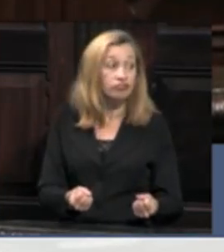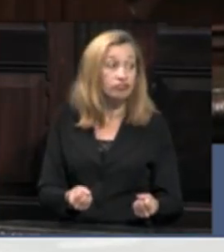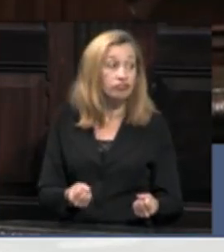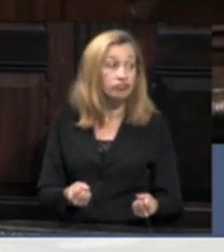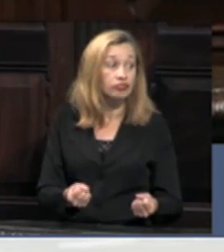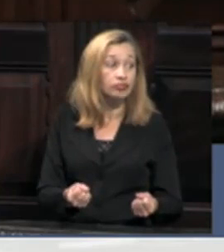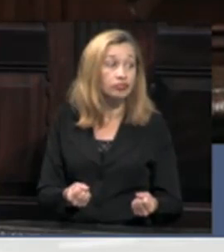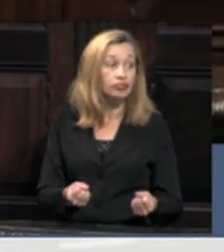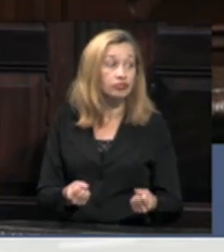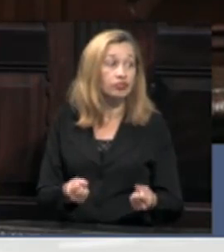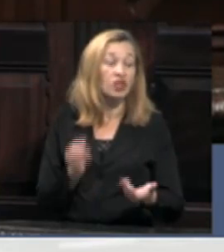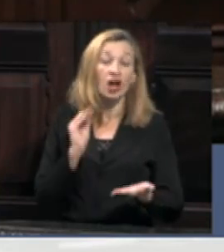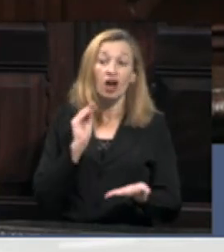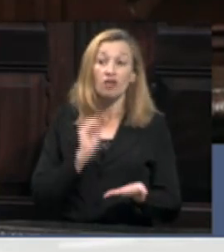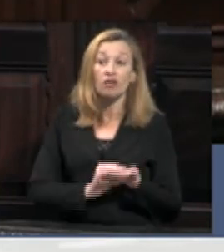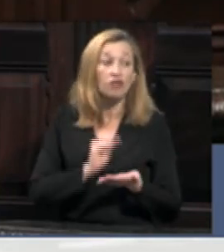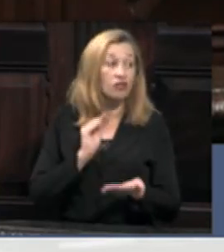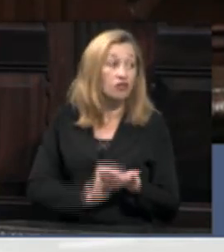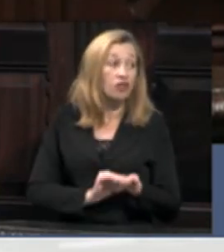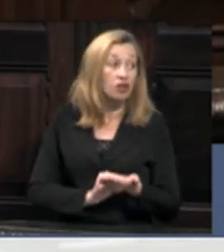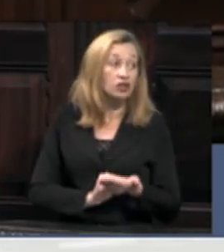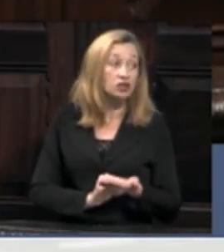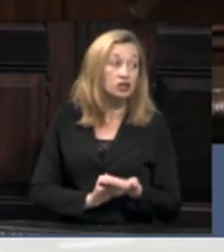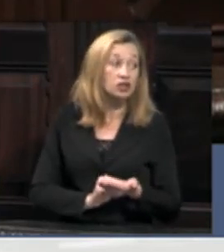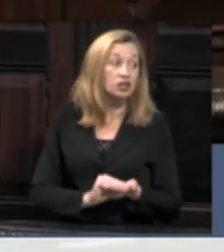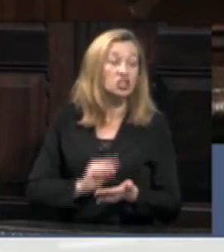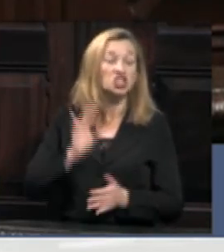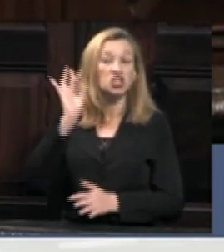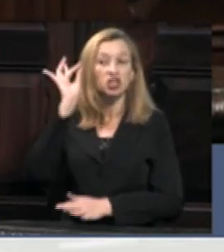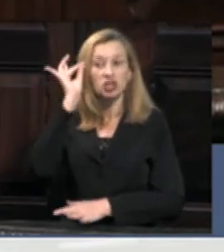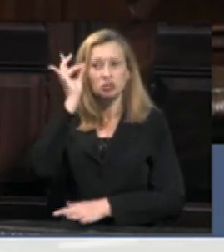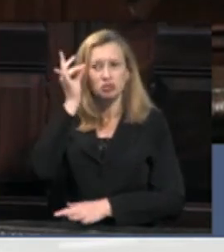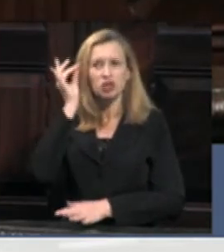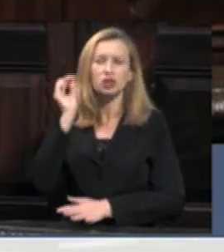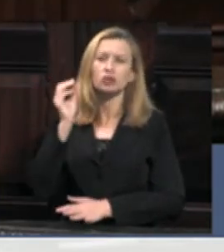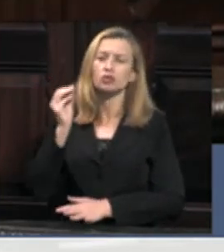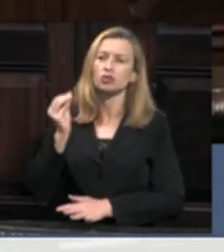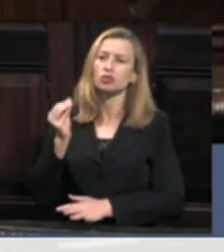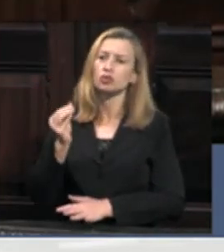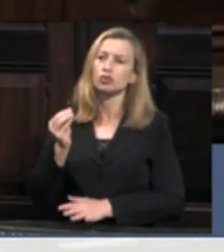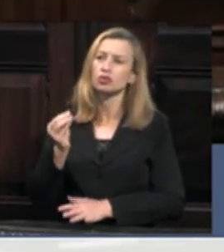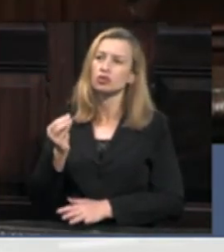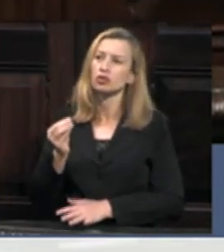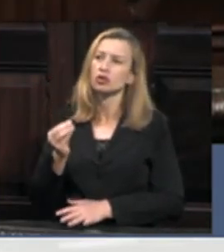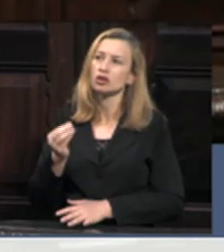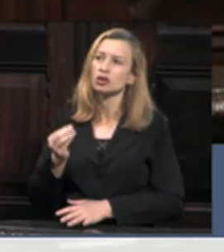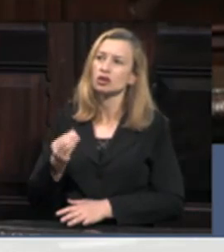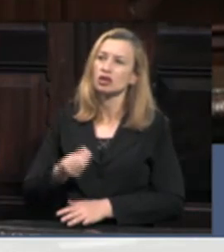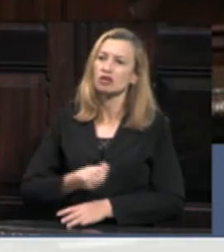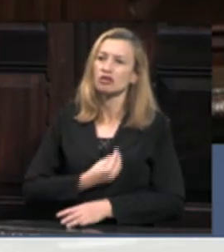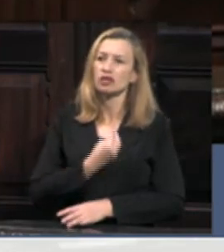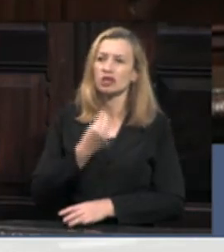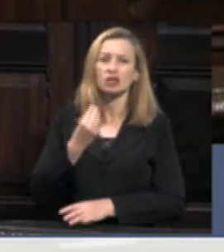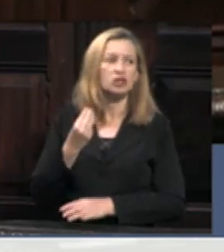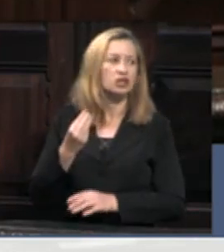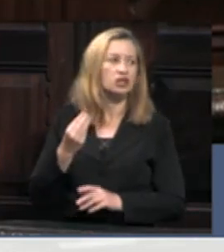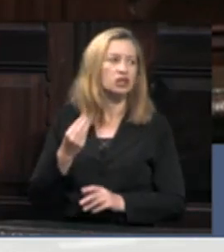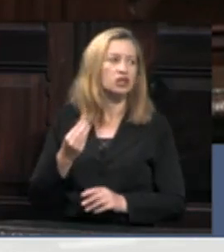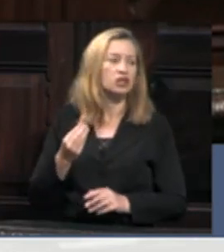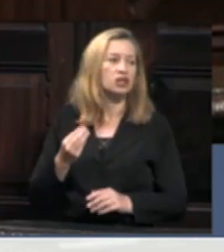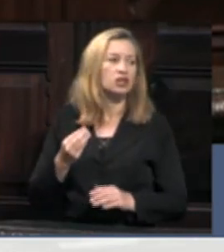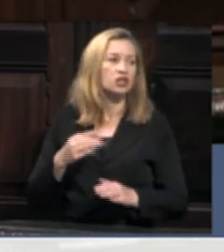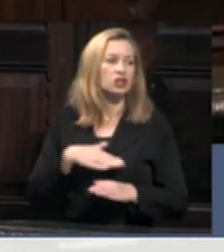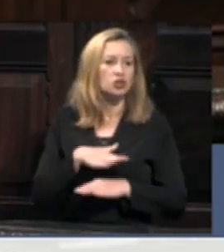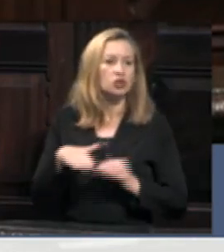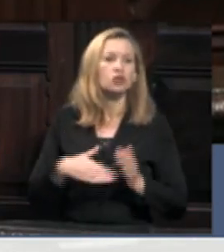desmandos e a falta de espírito público daqueles que exercem o poder